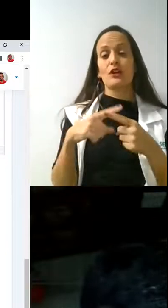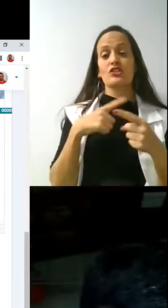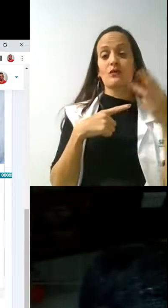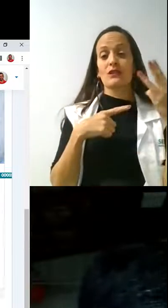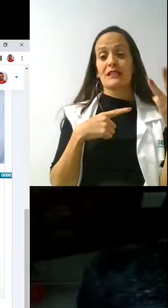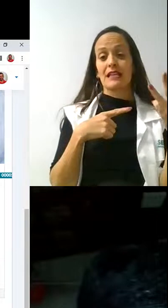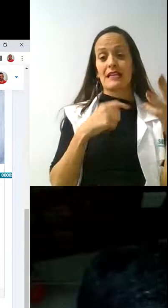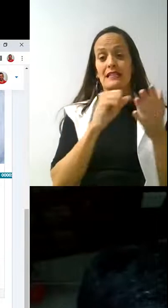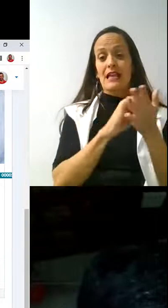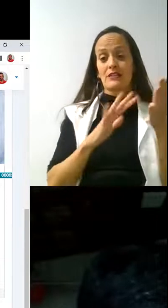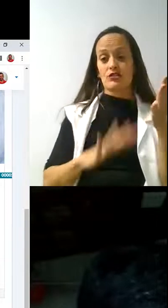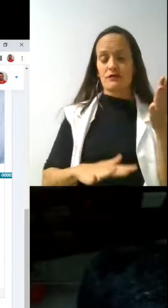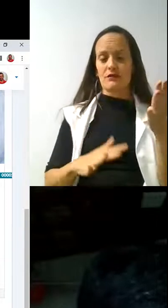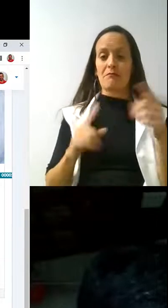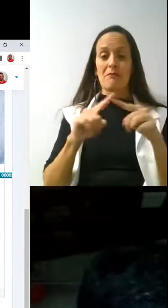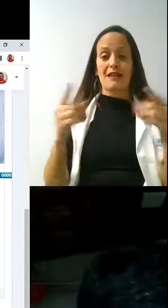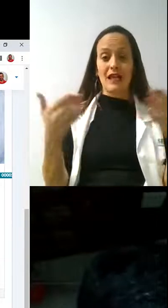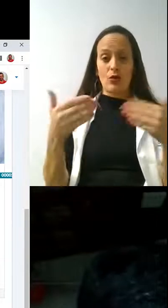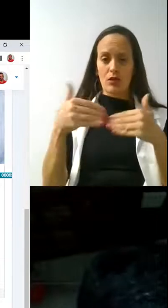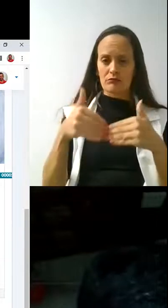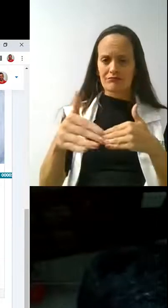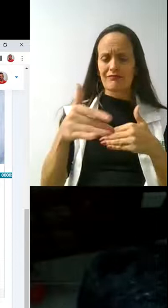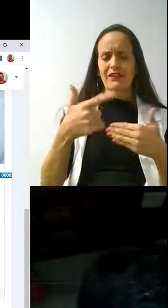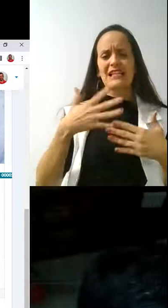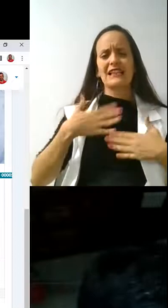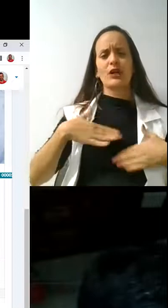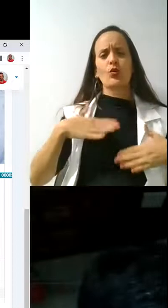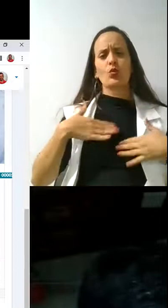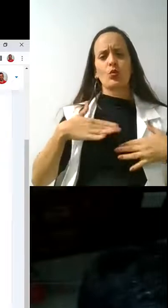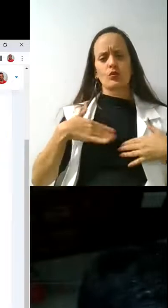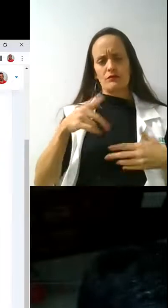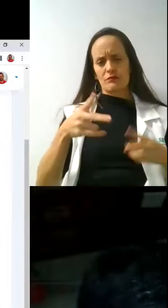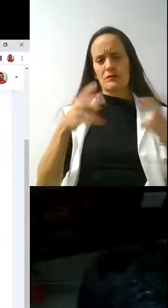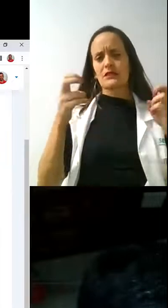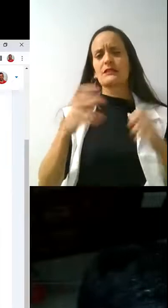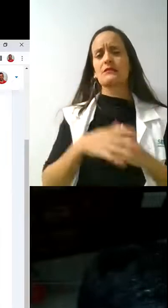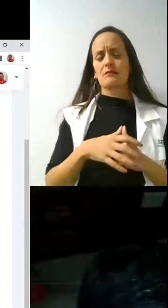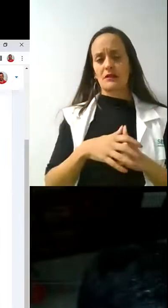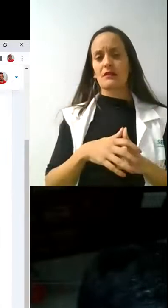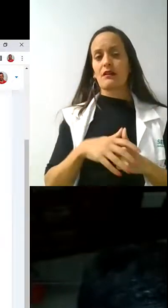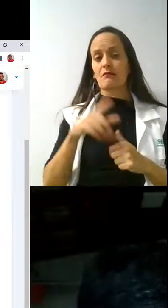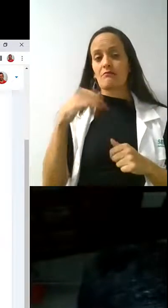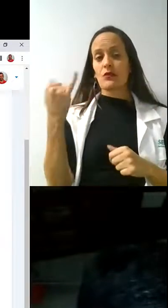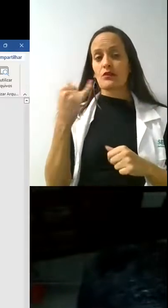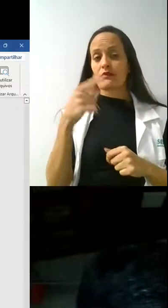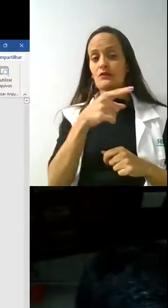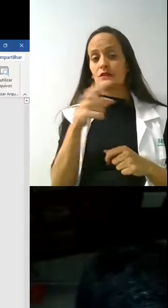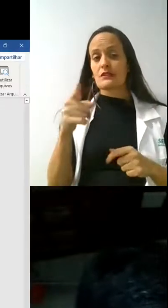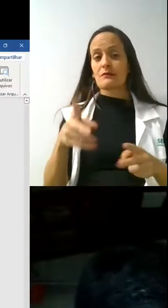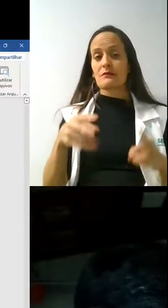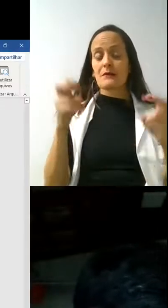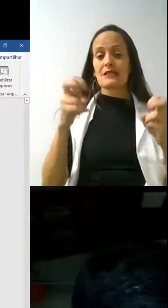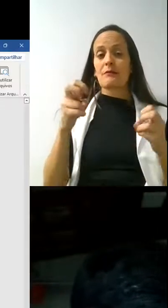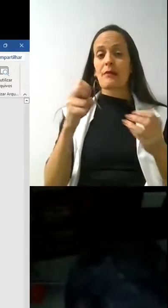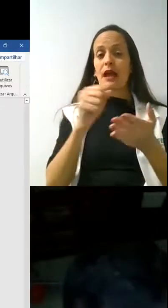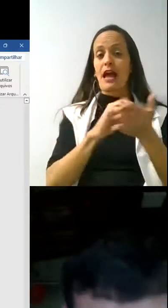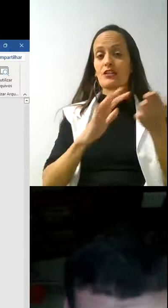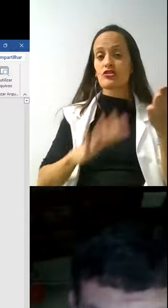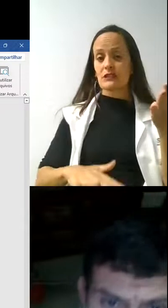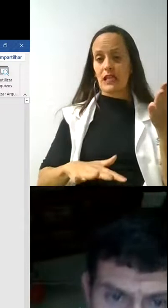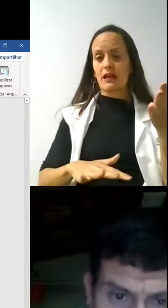né. Daqui para frente vai ser muito tranquilo, beleza? Por isso que a atividade aqui, ó, a gente conseguiu praticamente resolver ela em